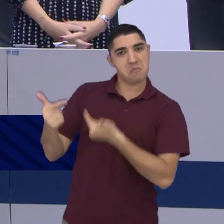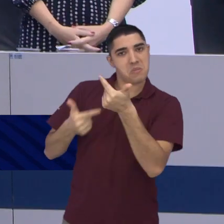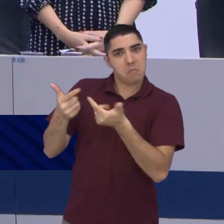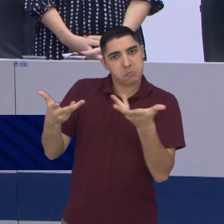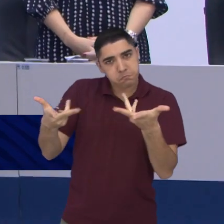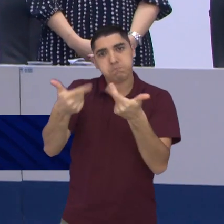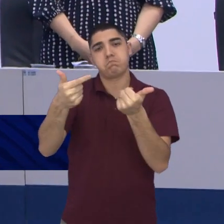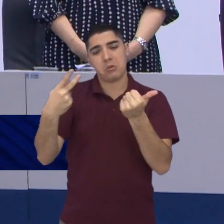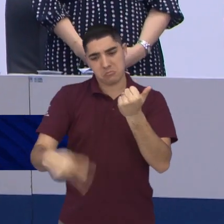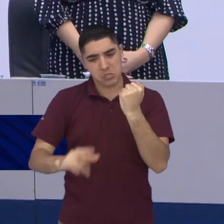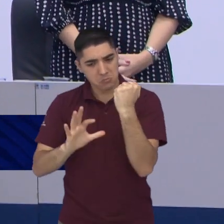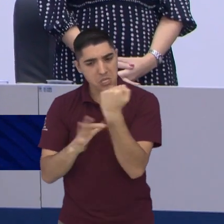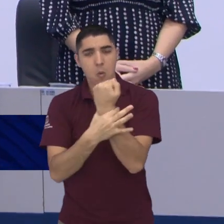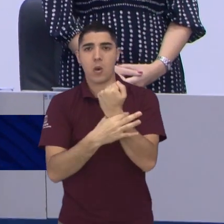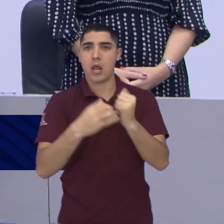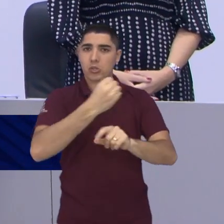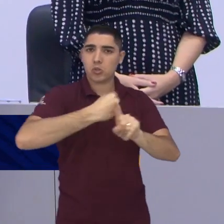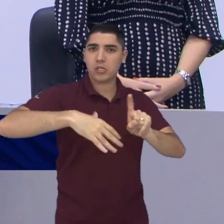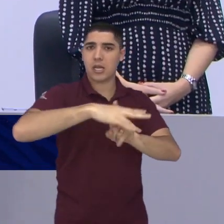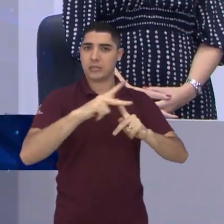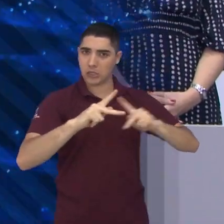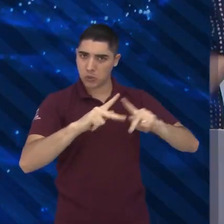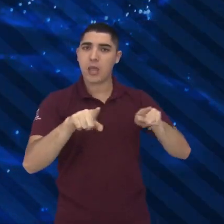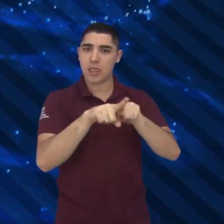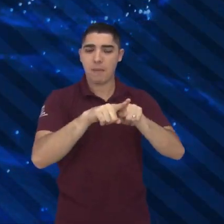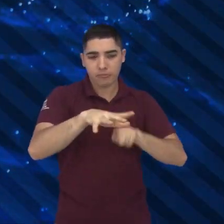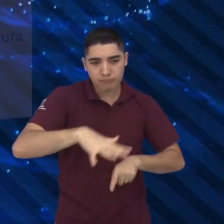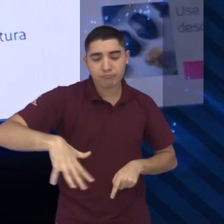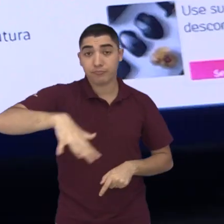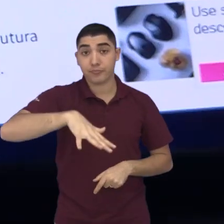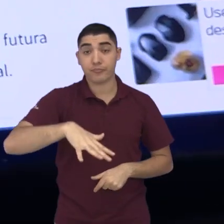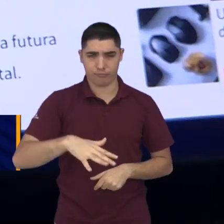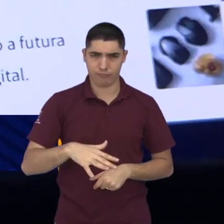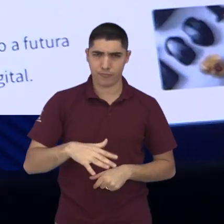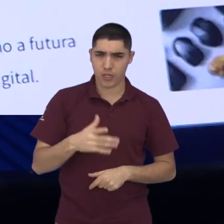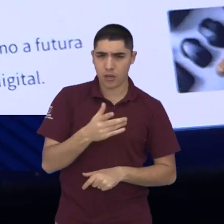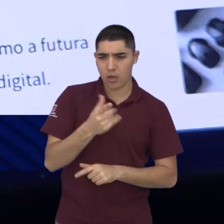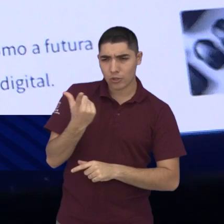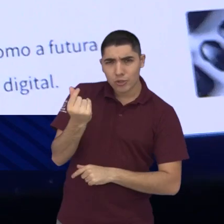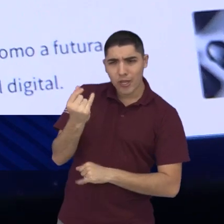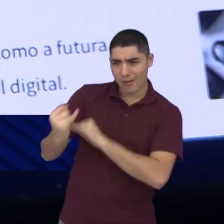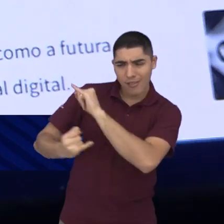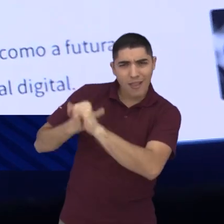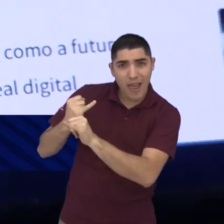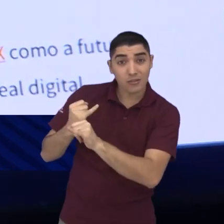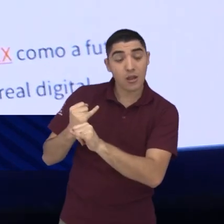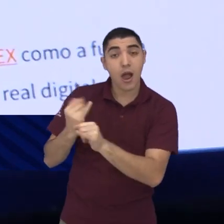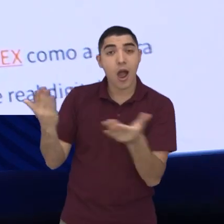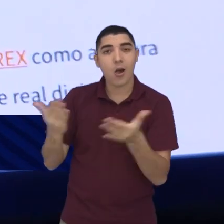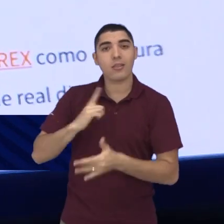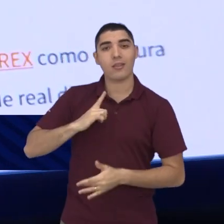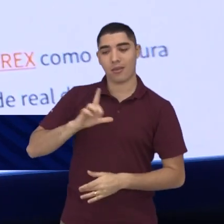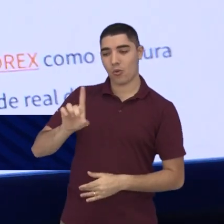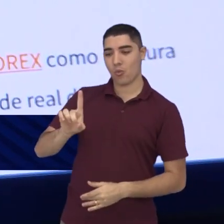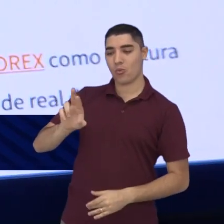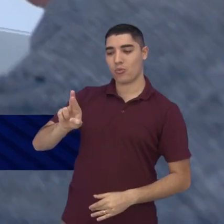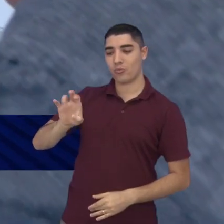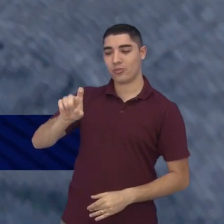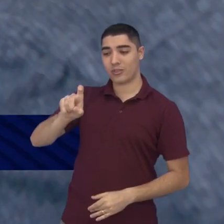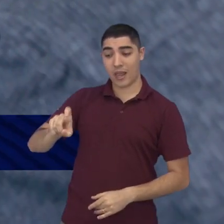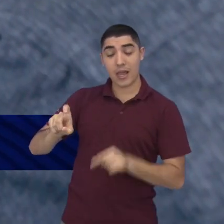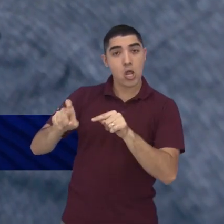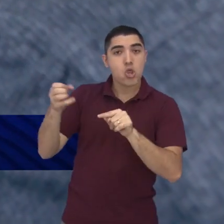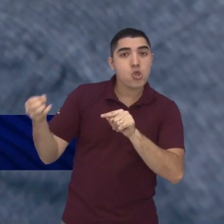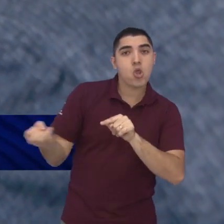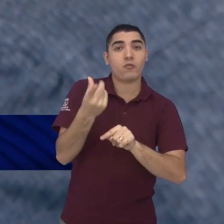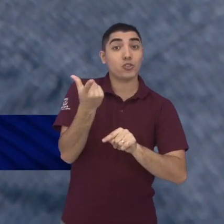nos serviços de segurança pública em São José e região. Real Digital, conheça o Drex, a moeda digital brasileira